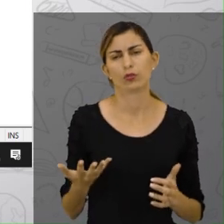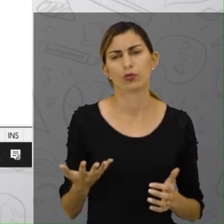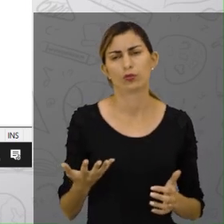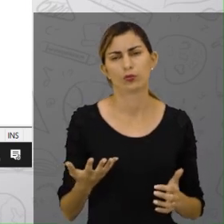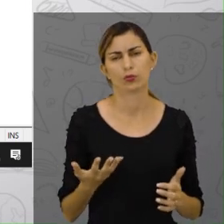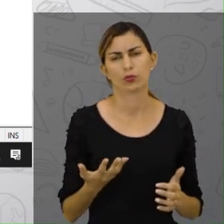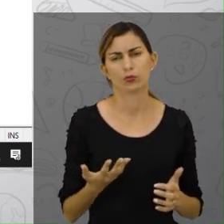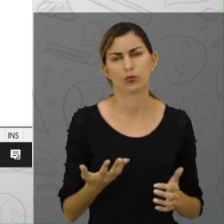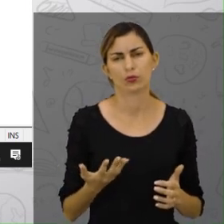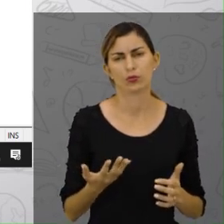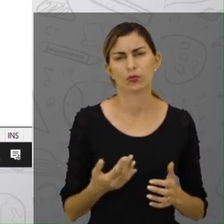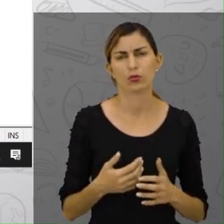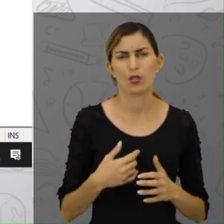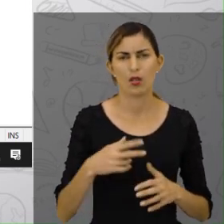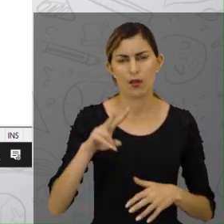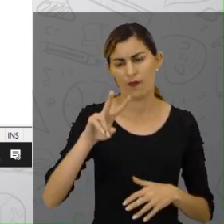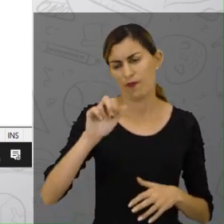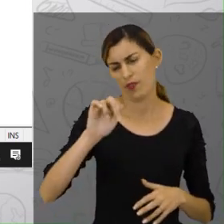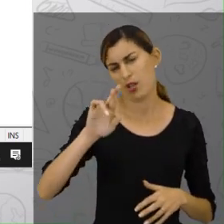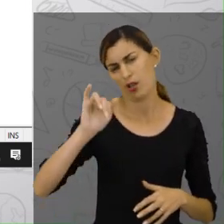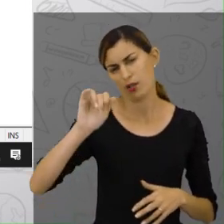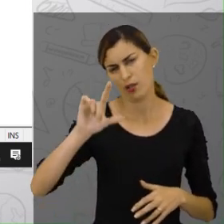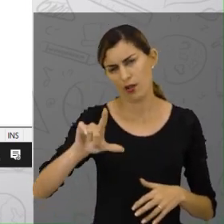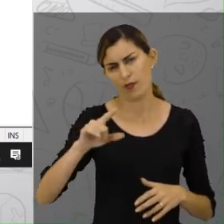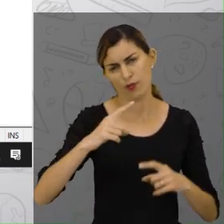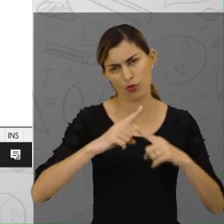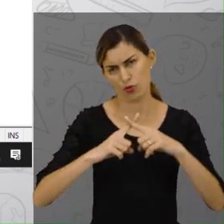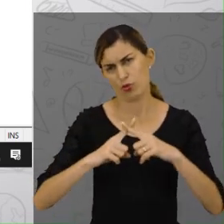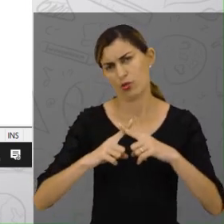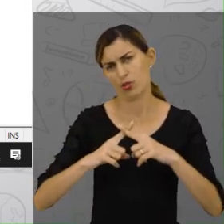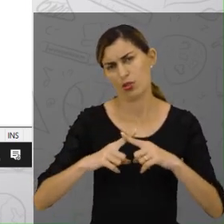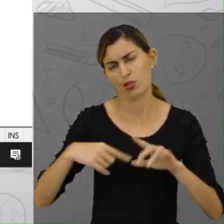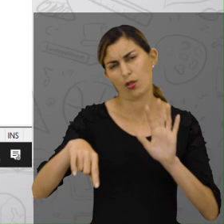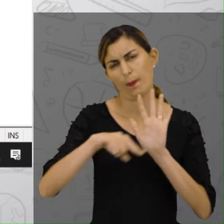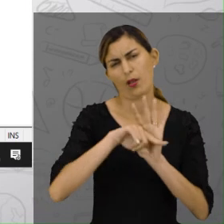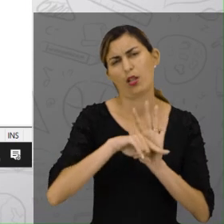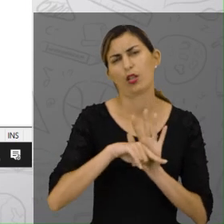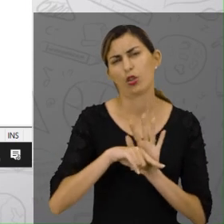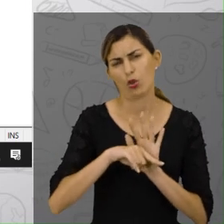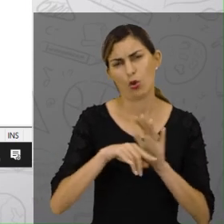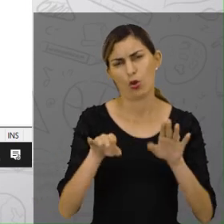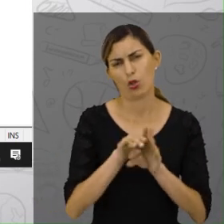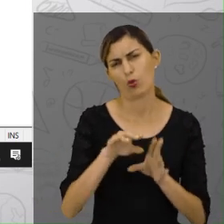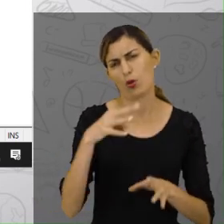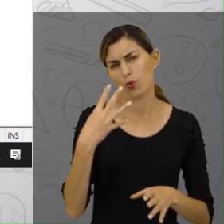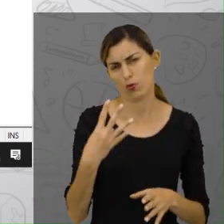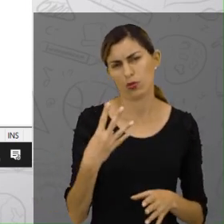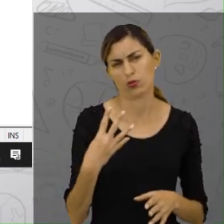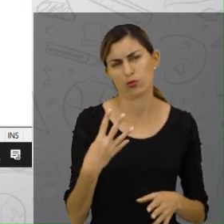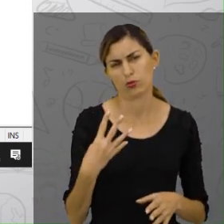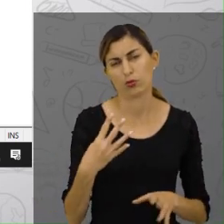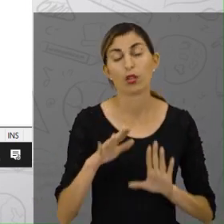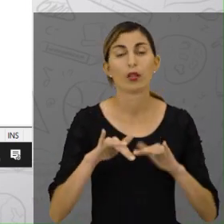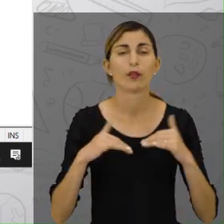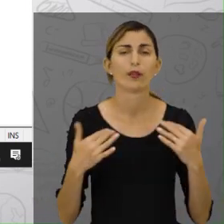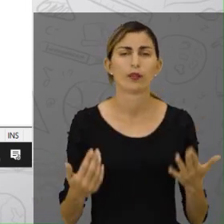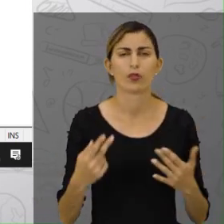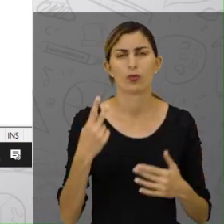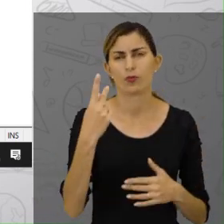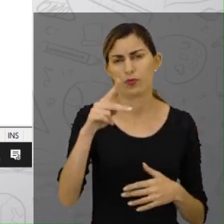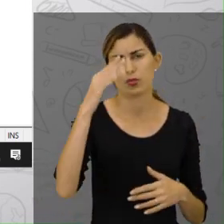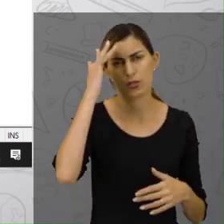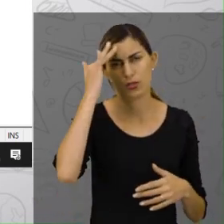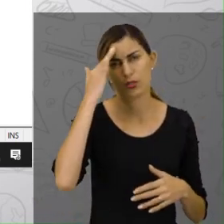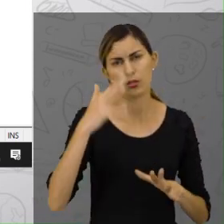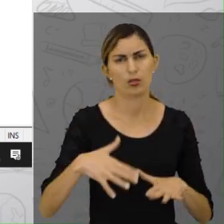Enquanto a variável x for menor ou igual a 4. Então, para